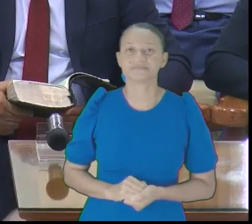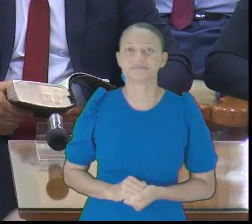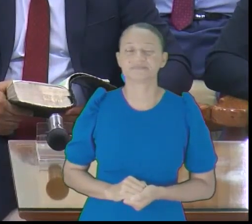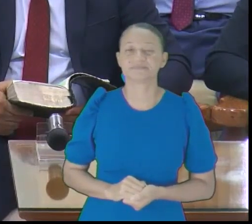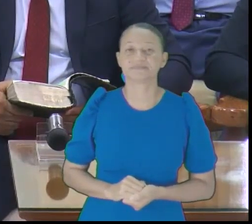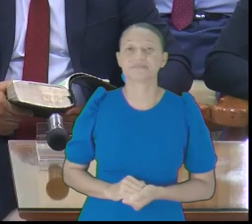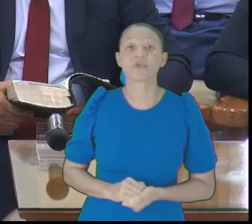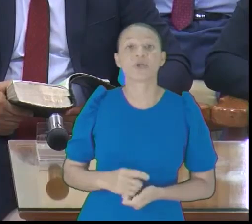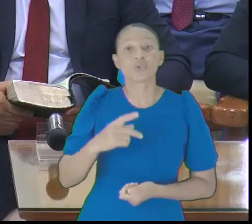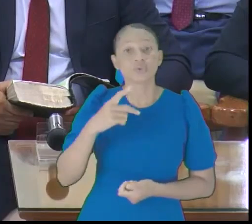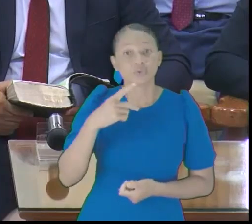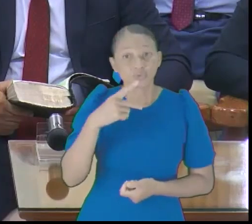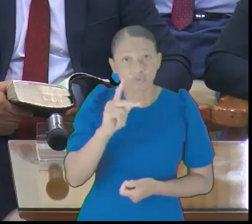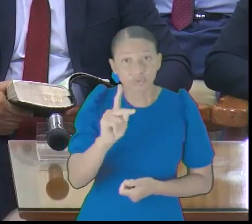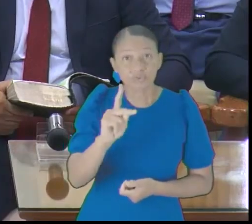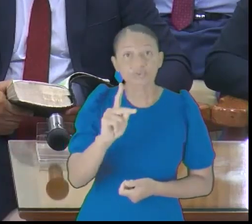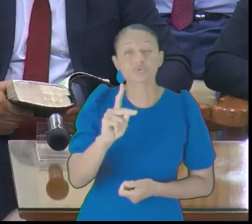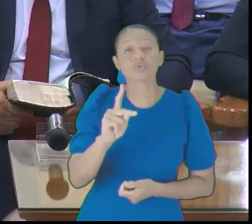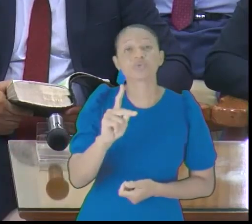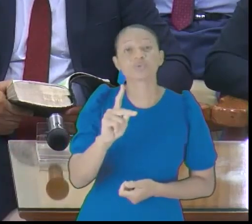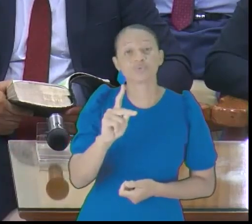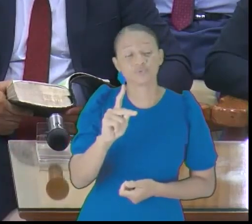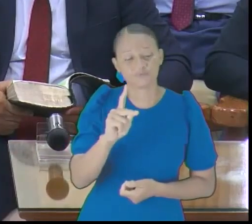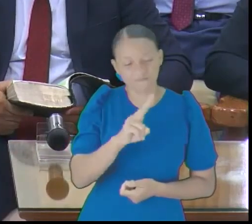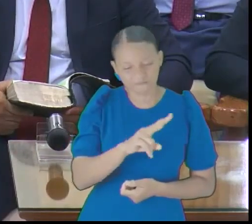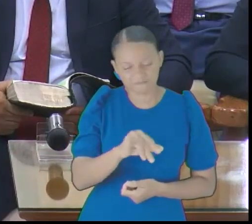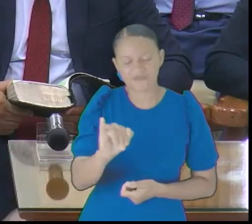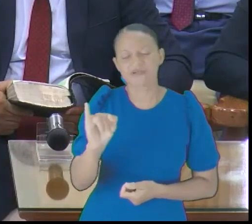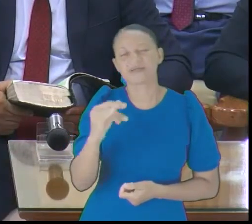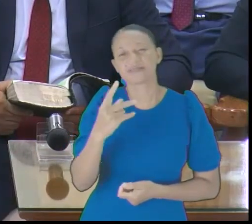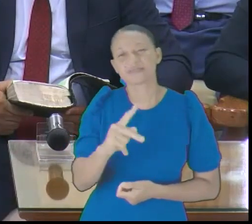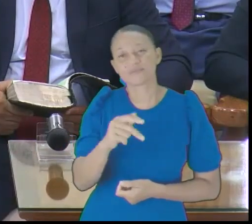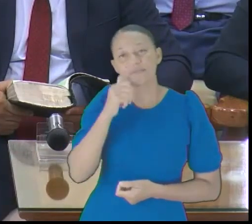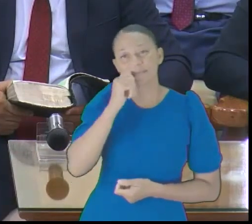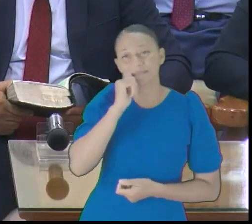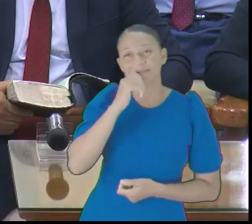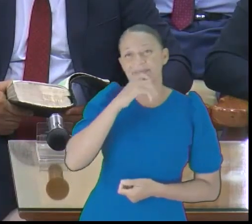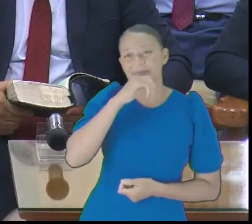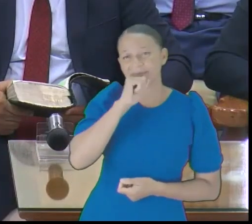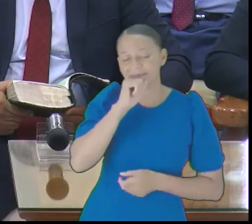E tu irás a teus pais em paz.